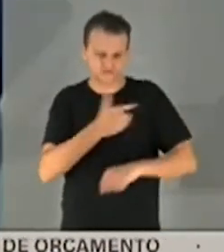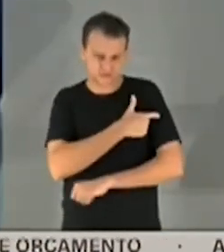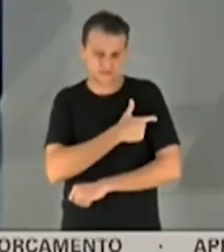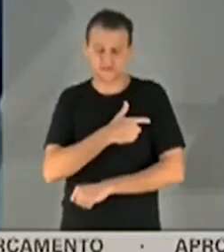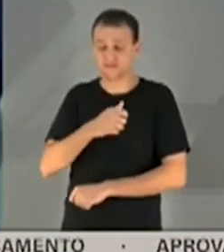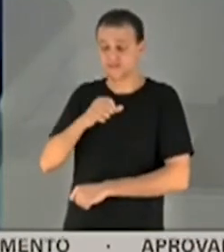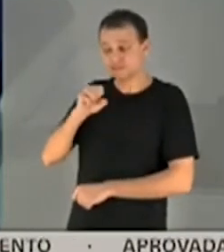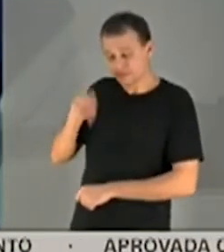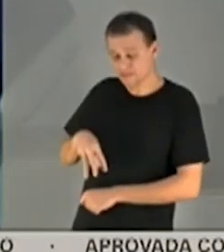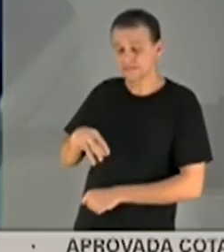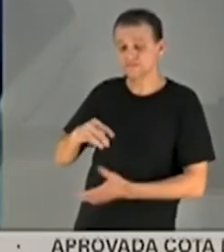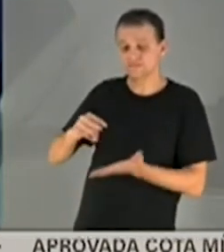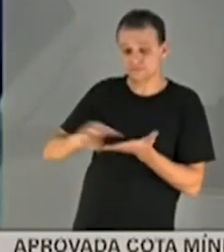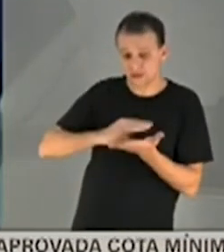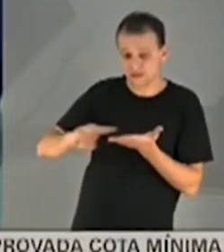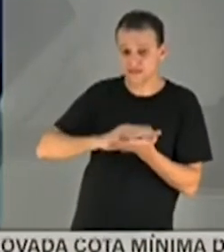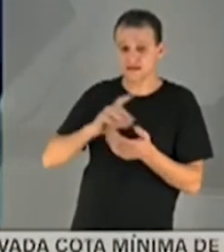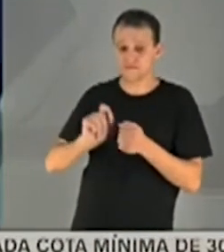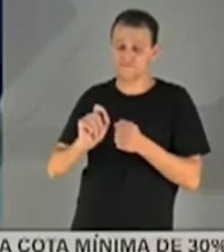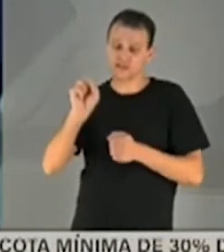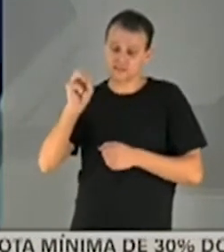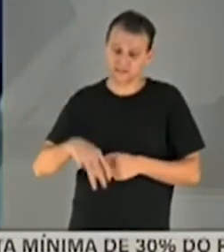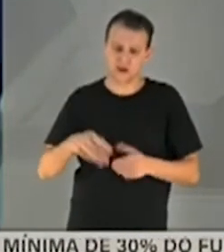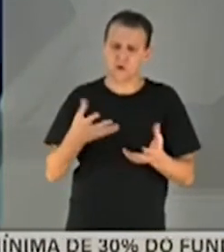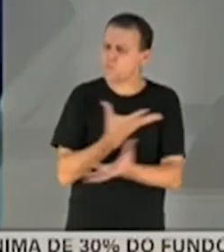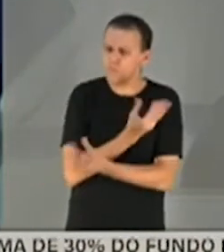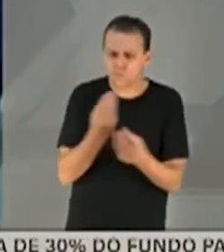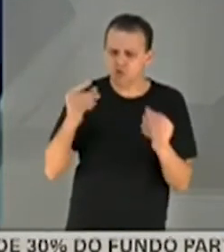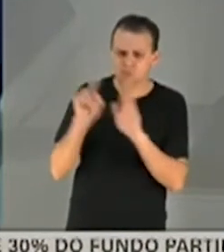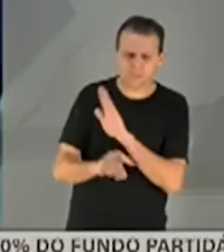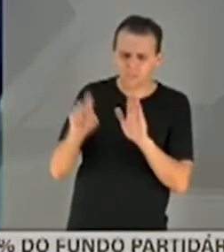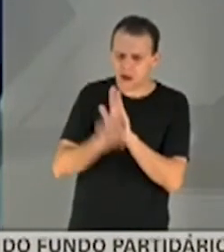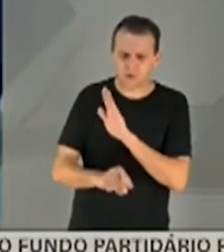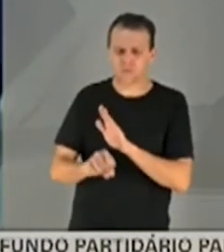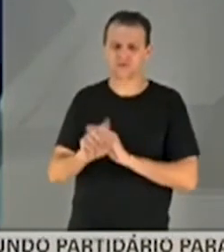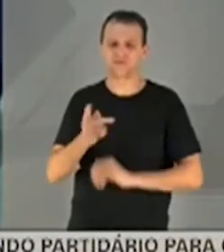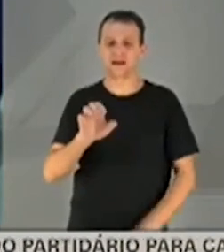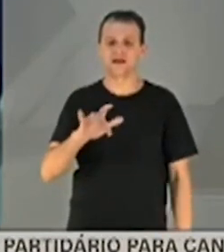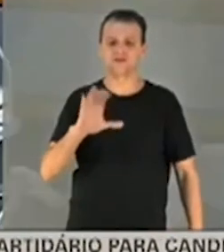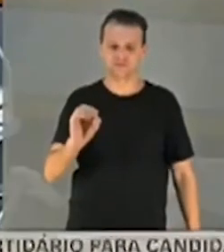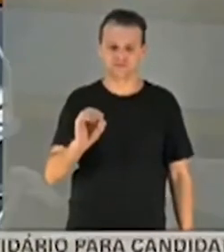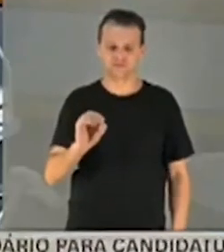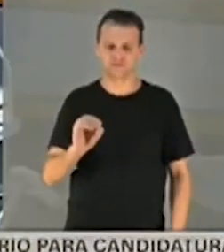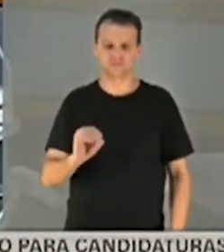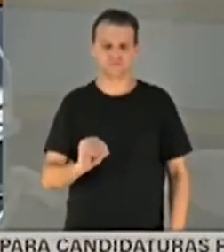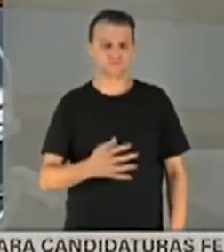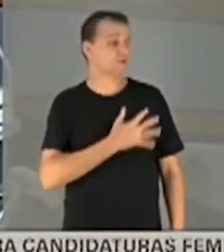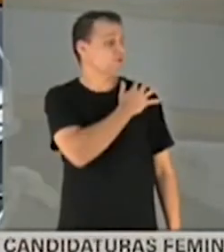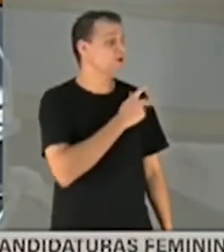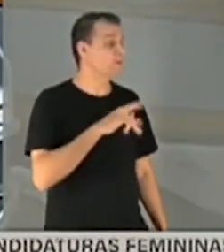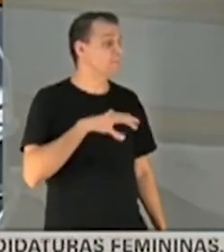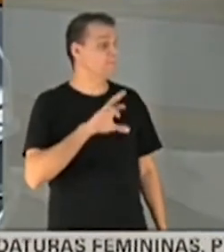ele, nas mensagens ele diz que sim, faz bastante perguntas ao Elcio Bruno. Coronel Pires, senhora